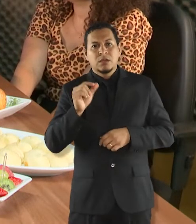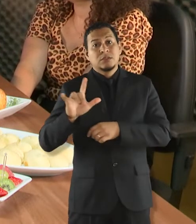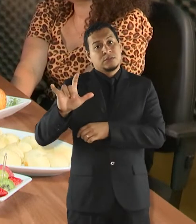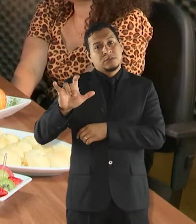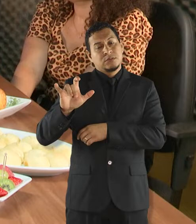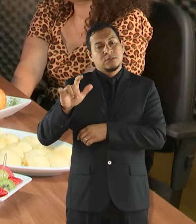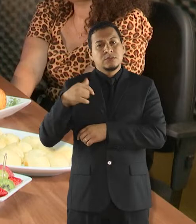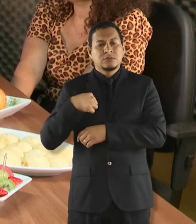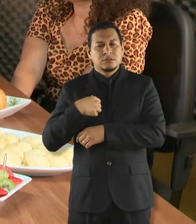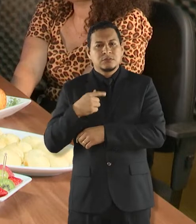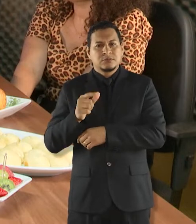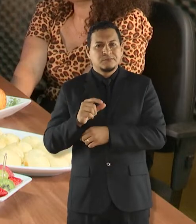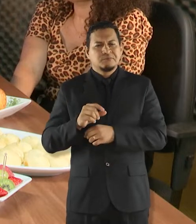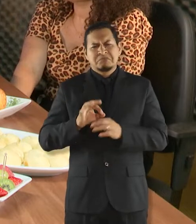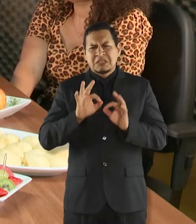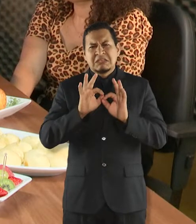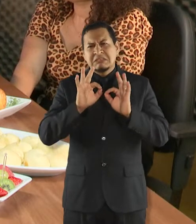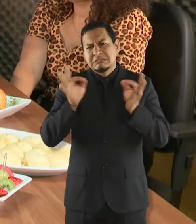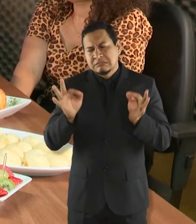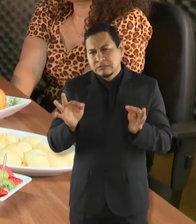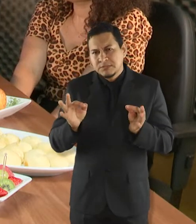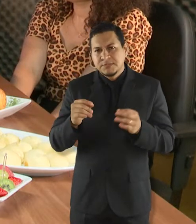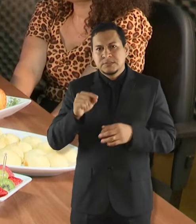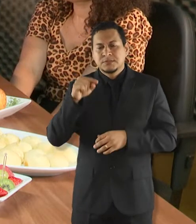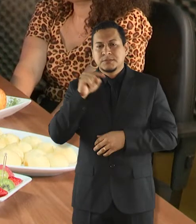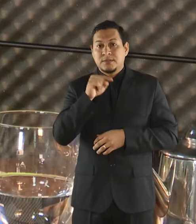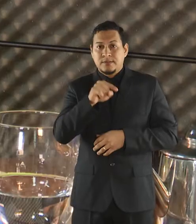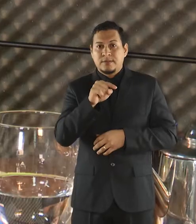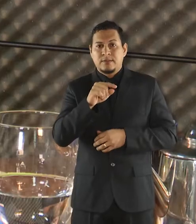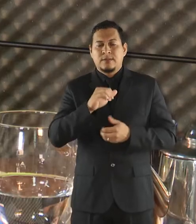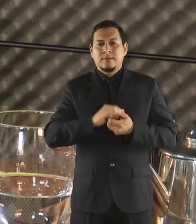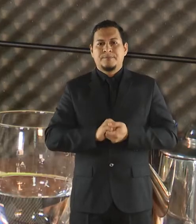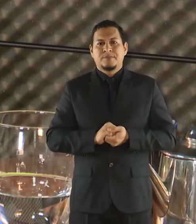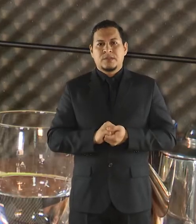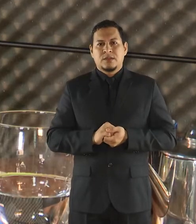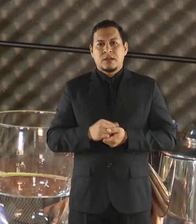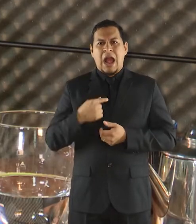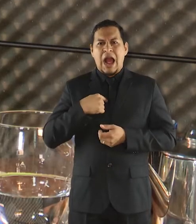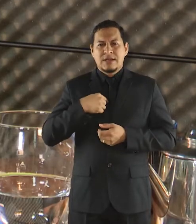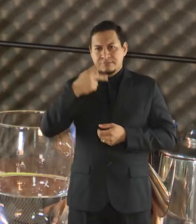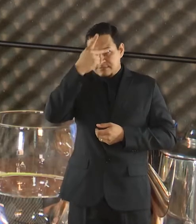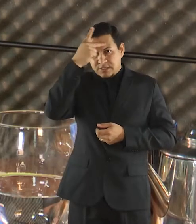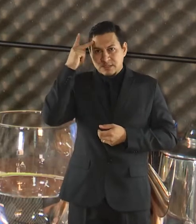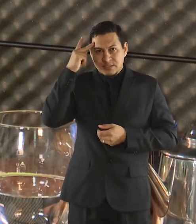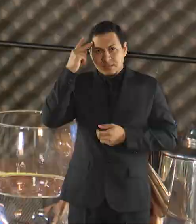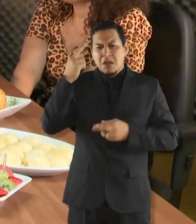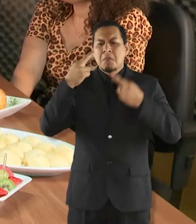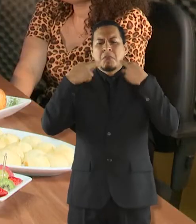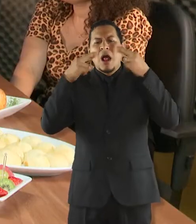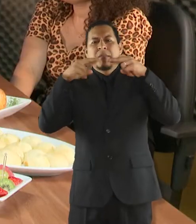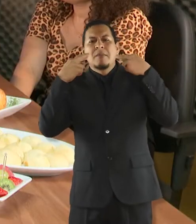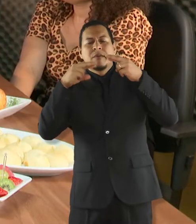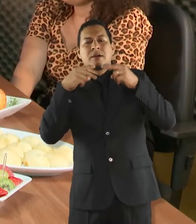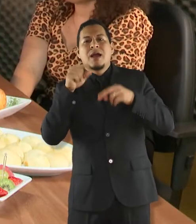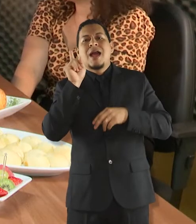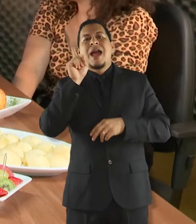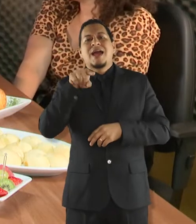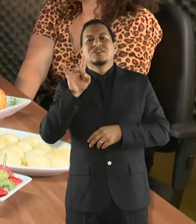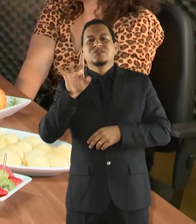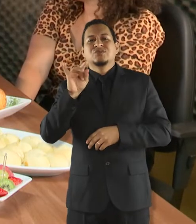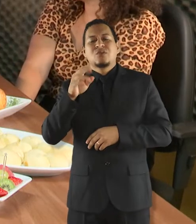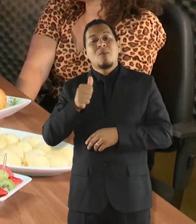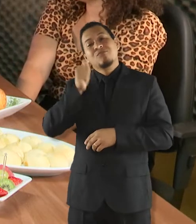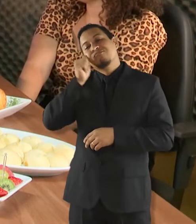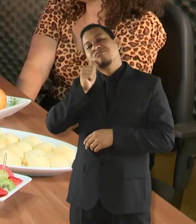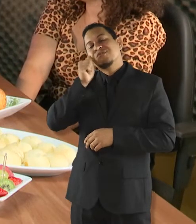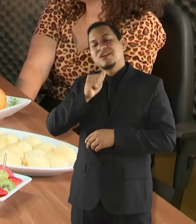nem é tão concorrida assim. E quem me ataca lá É mulher. É mulher. Nossa, não